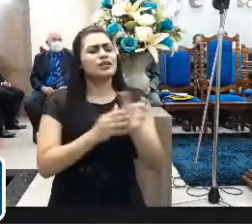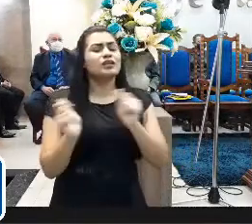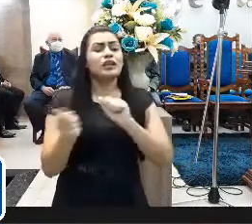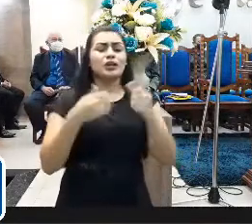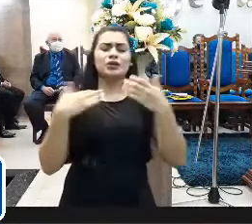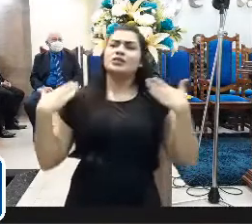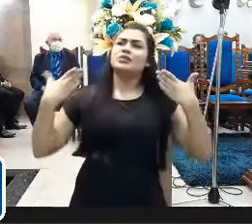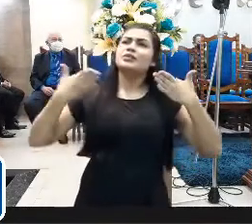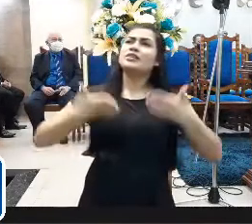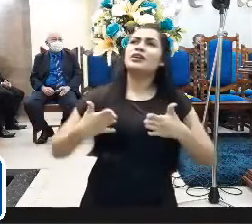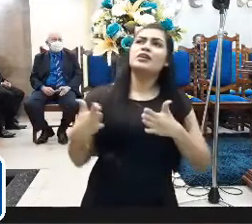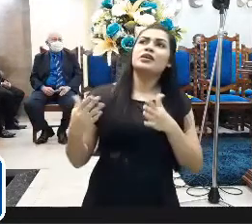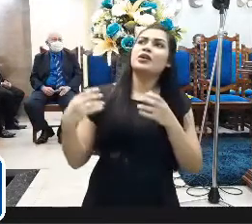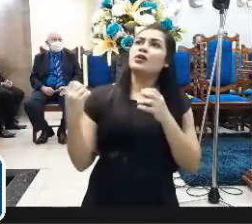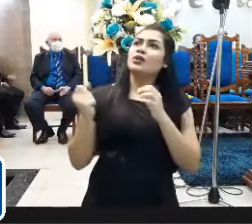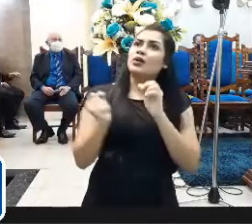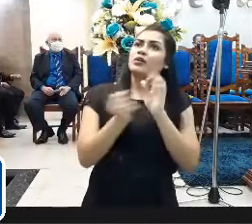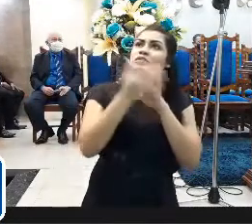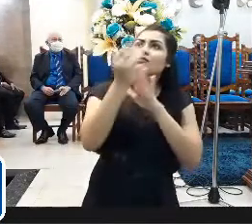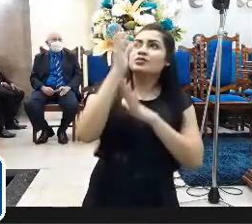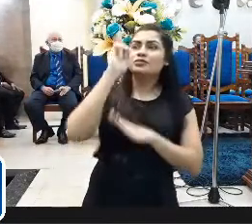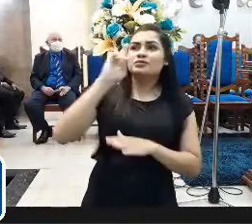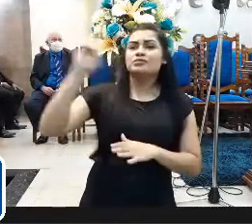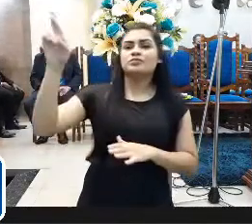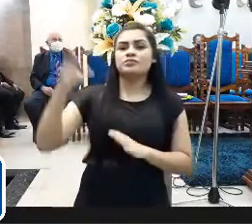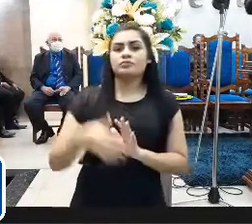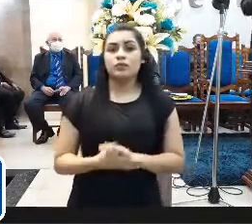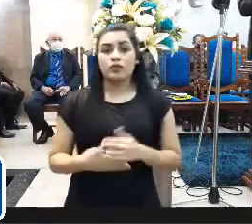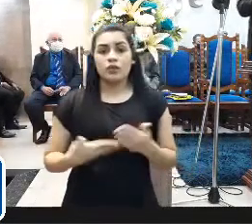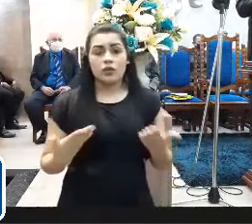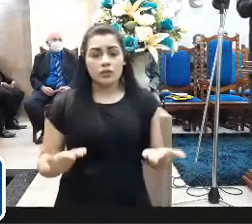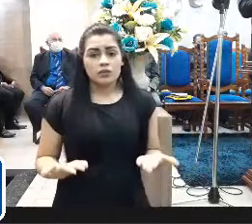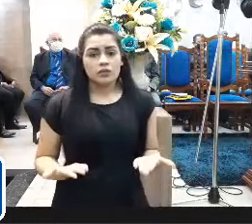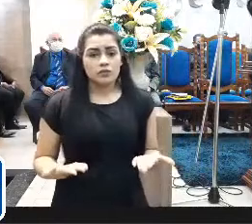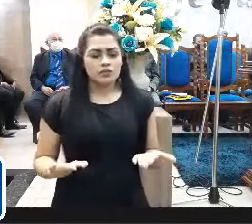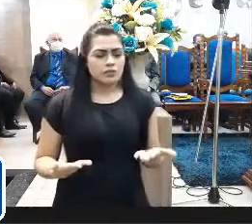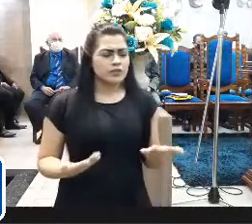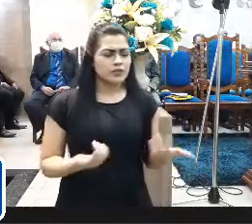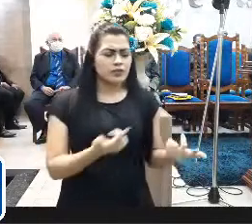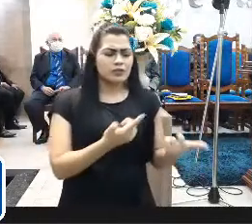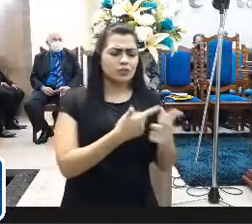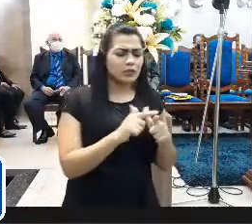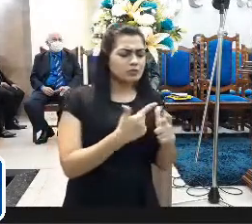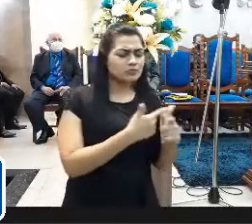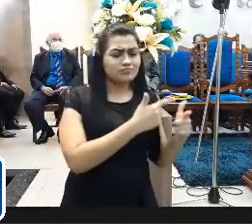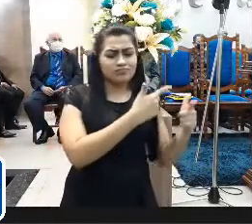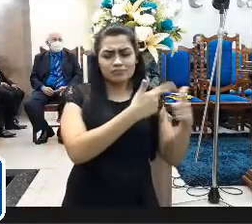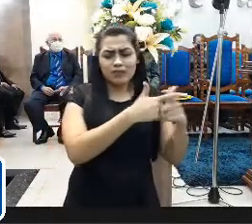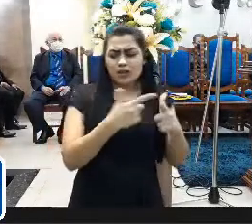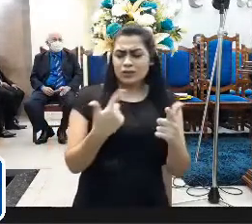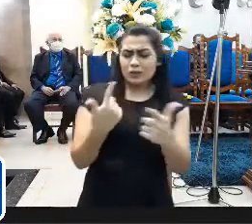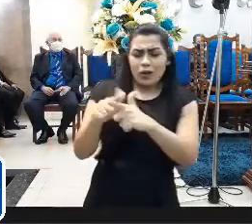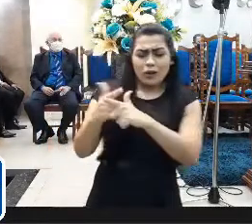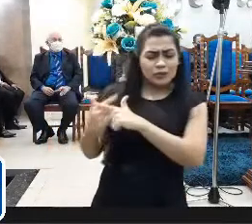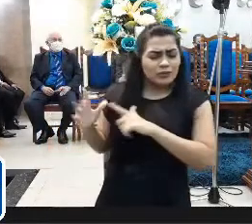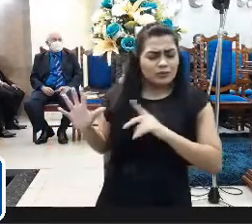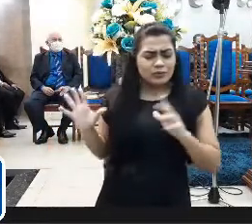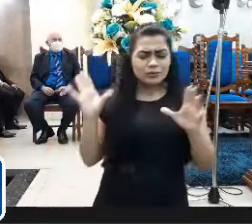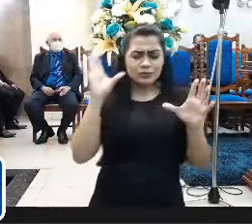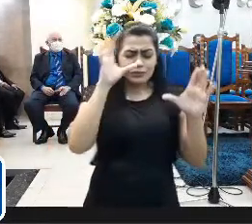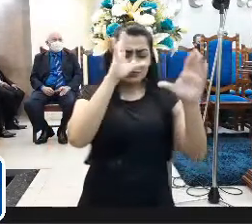estou aqui, louvado seja o nome do Senhor. Quando a circunstância ao seu redor estiver sombria,